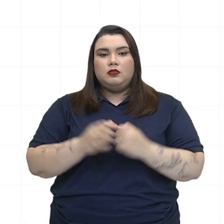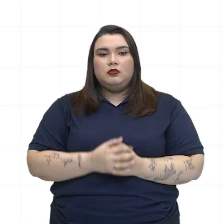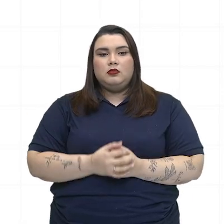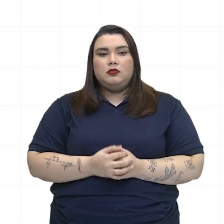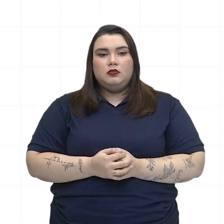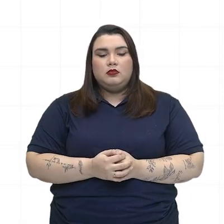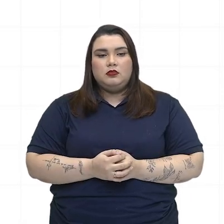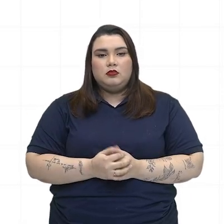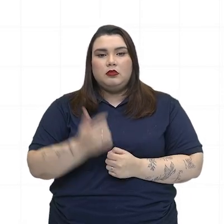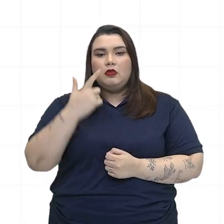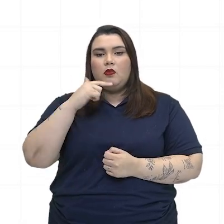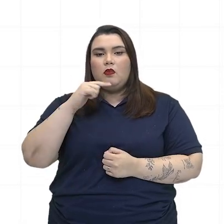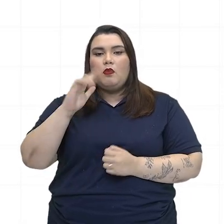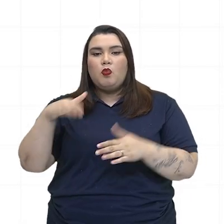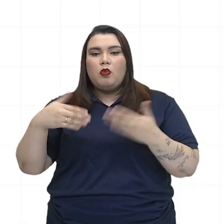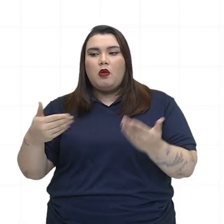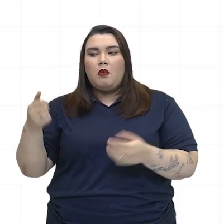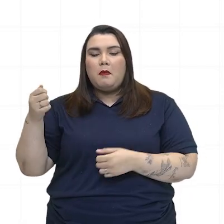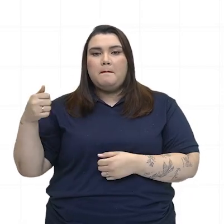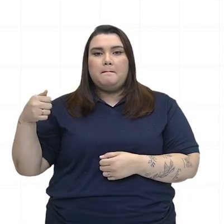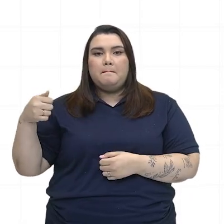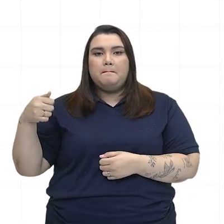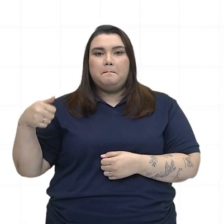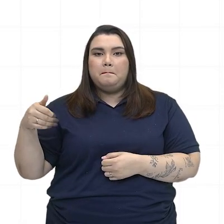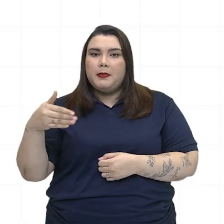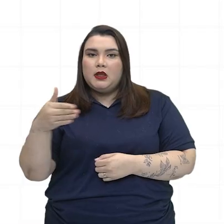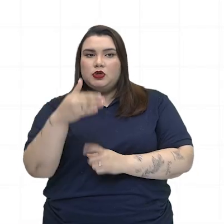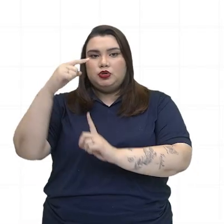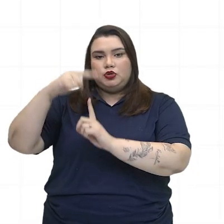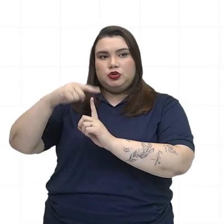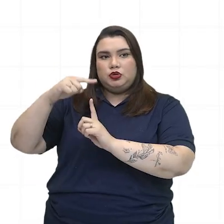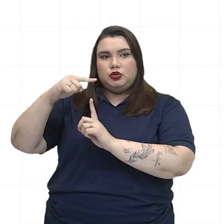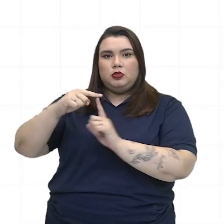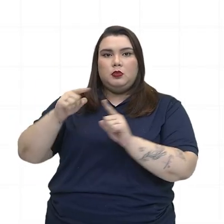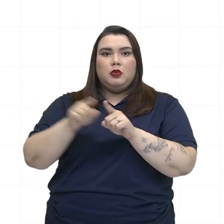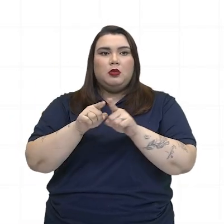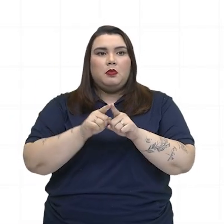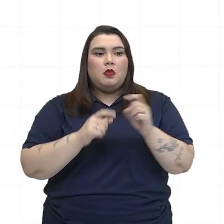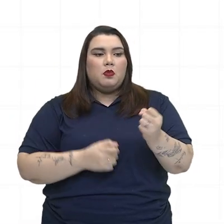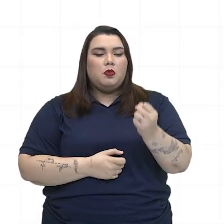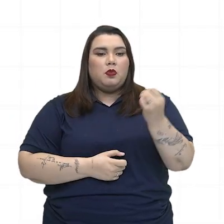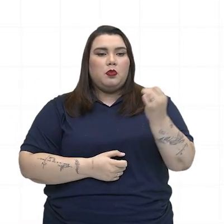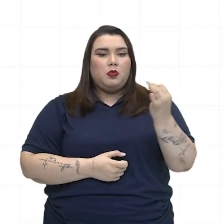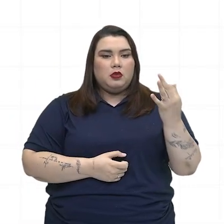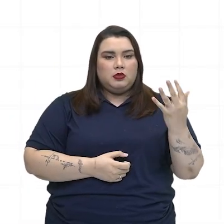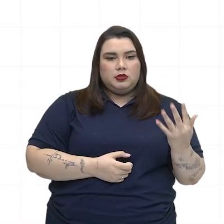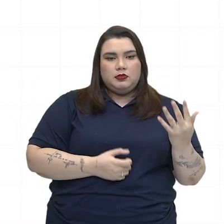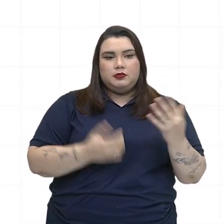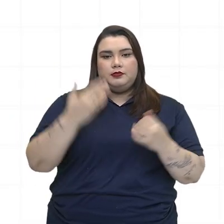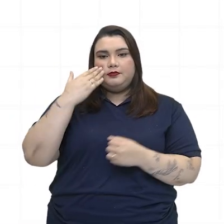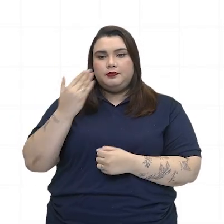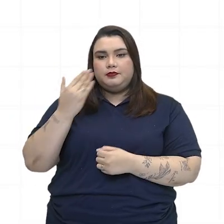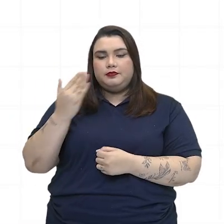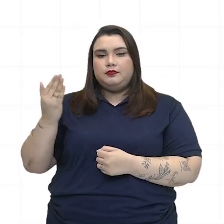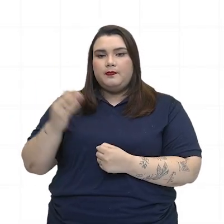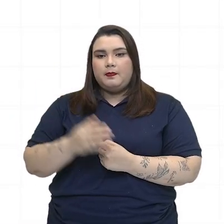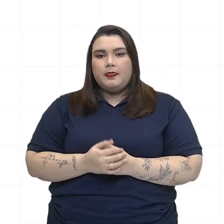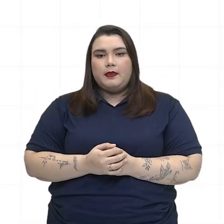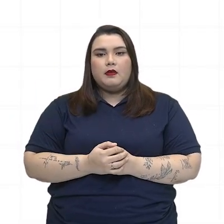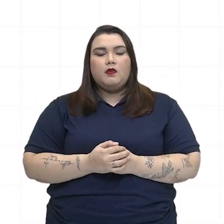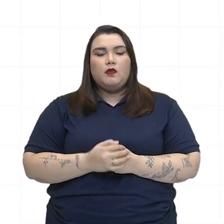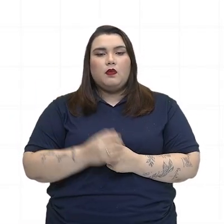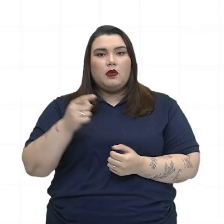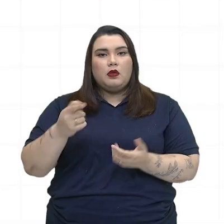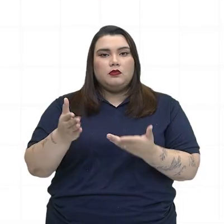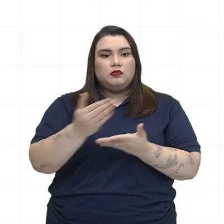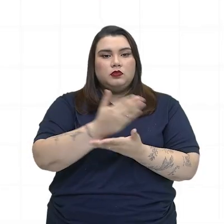tudo categorizado. Quem é quem aqui? Né? Quais são as categorias? No caso aqui, a gente vai falar aqui quem é essas categorias aqui. E os